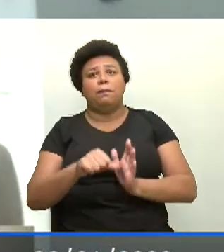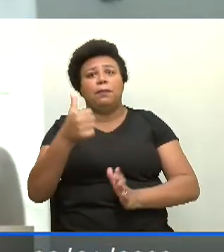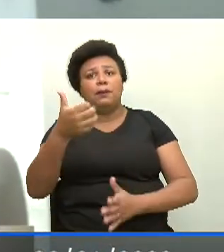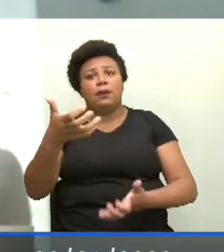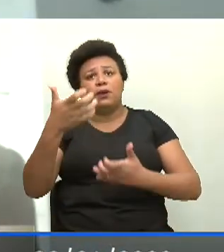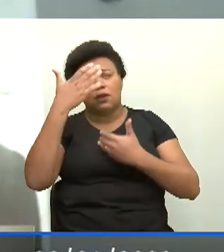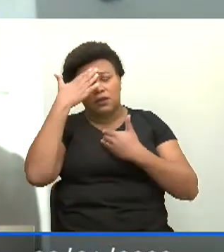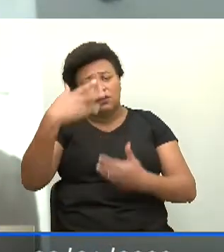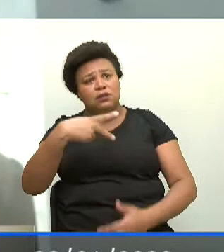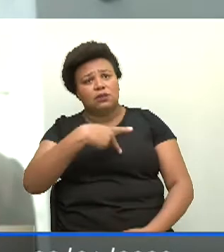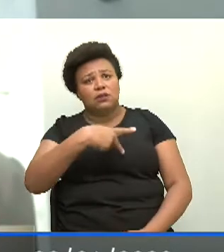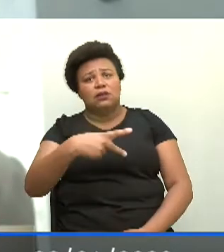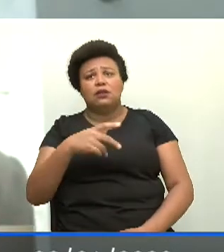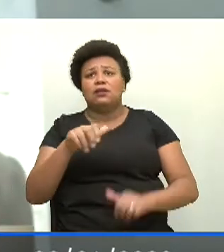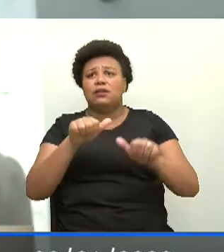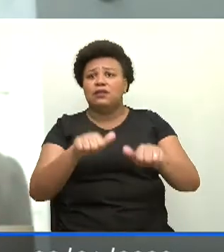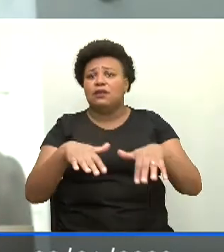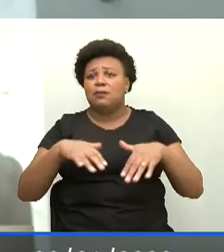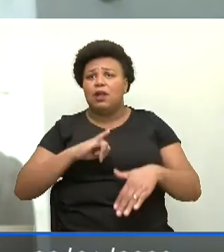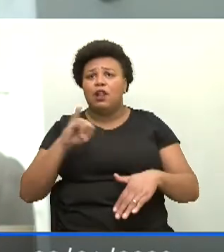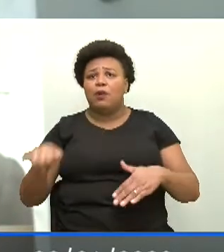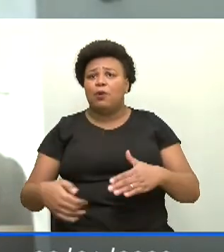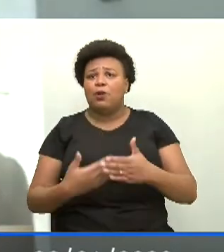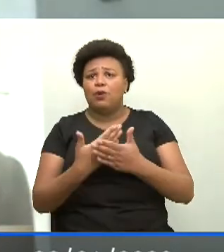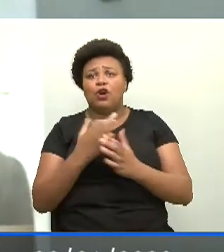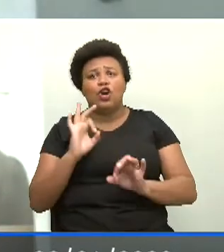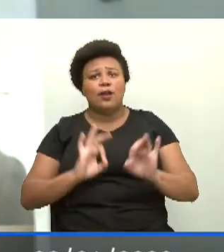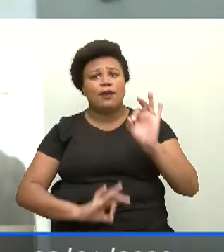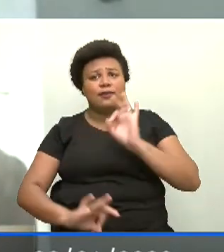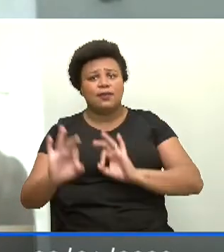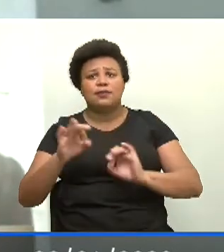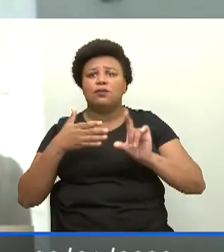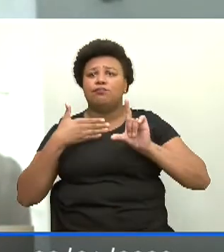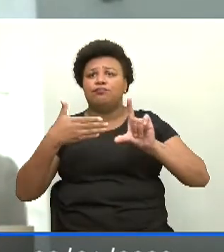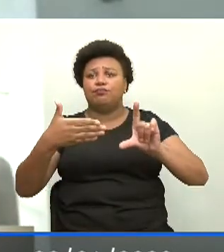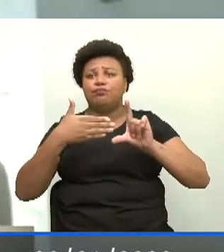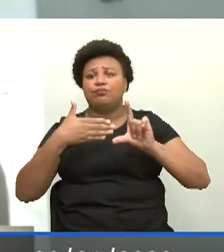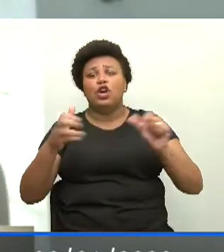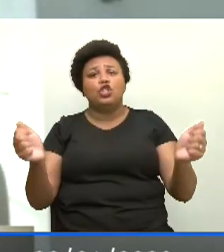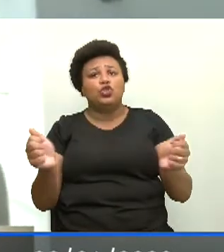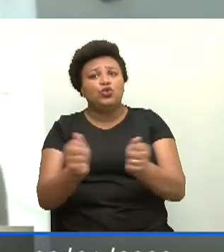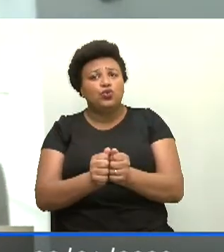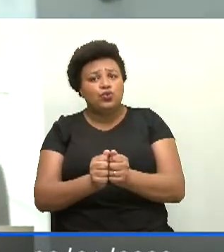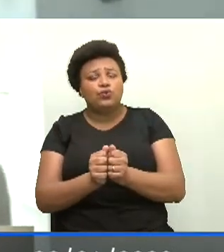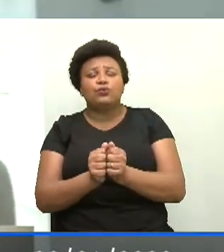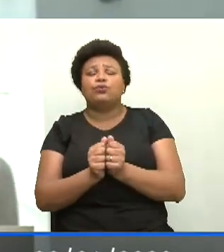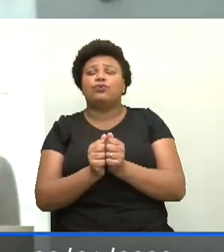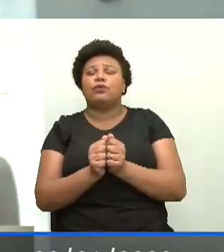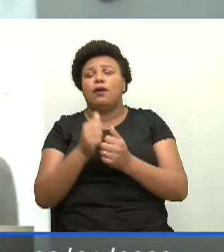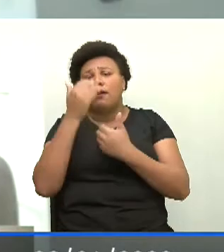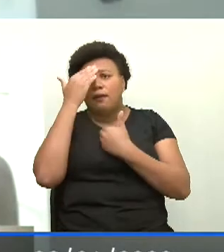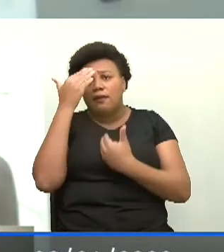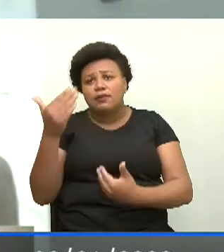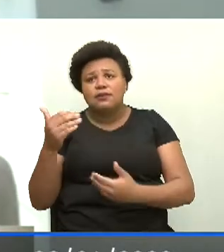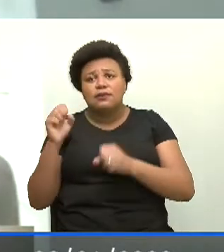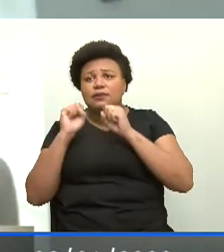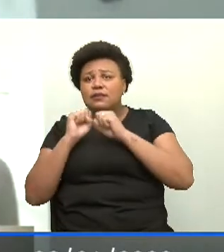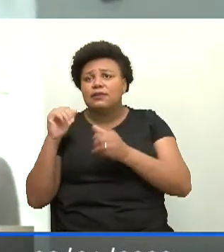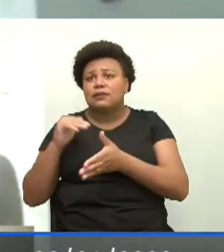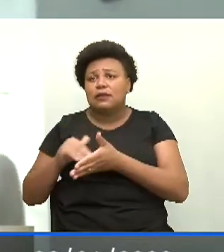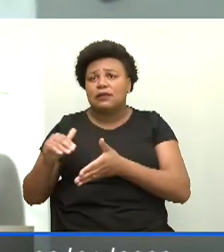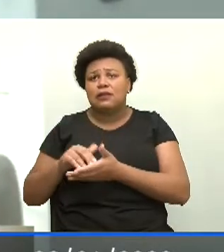aí ao presidente da Assembleia pela oportunidade e organização da reunião, né? Junto com agradecer também à secretária